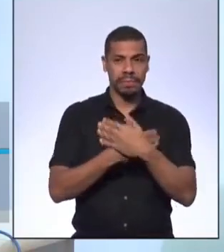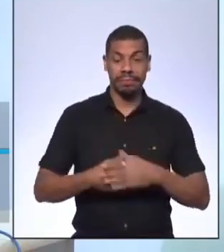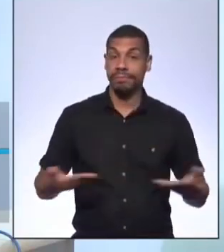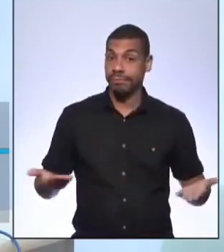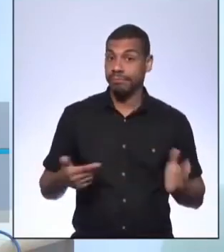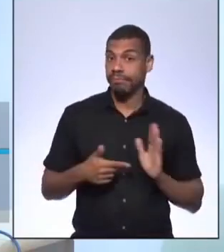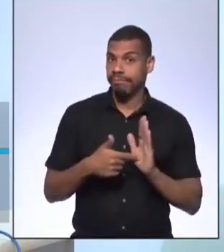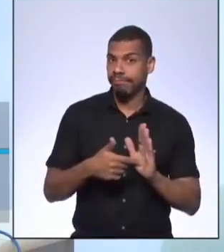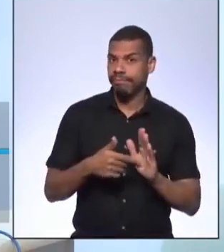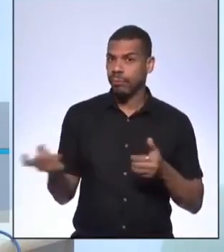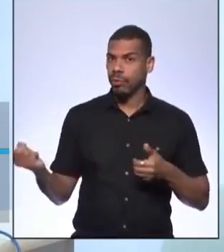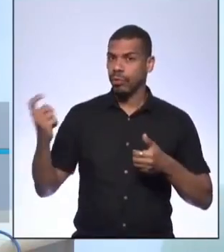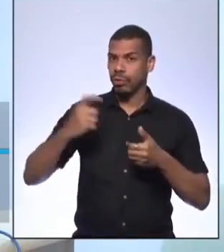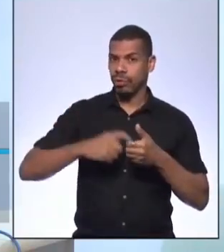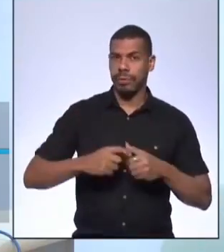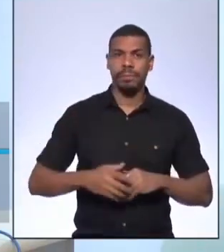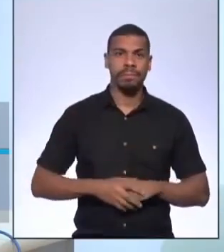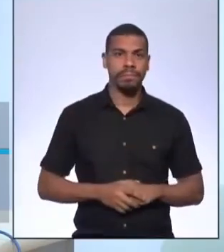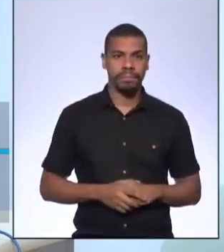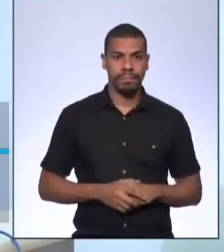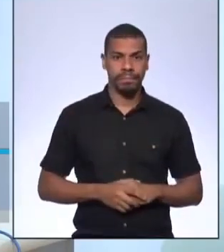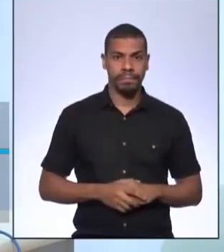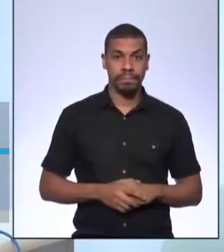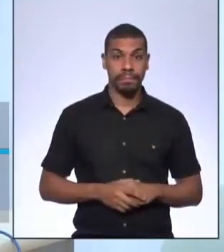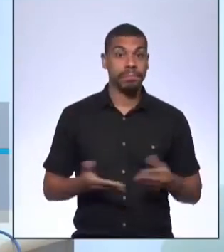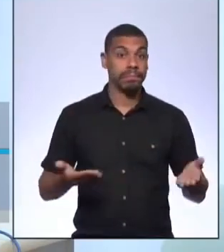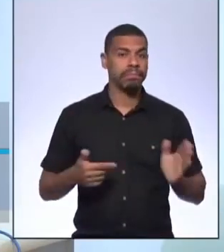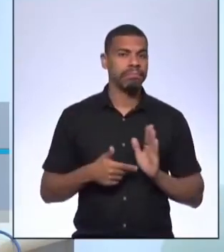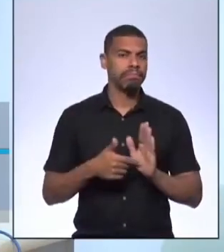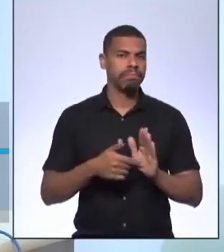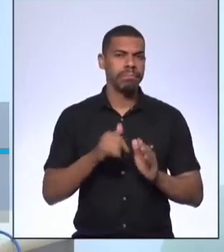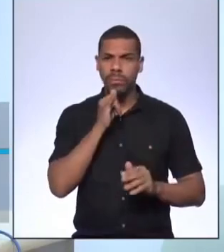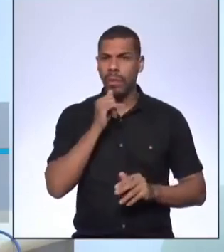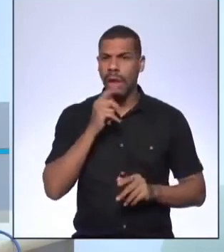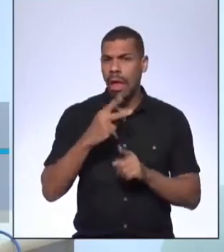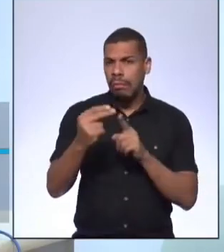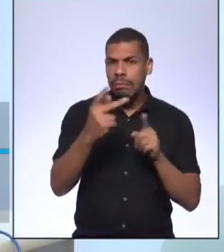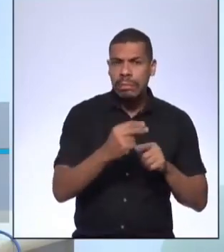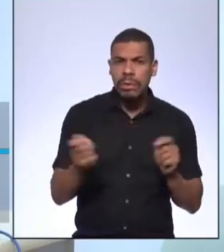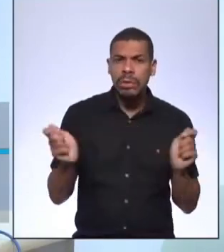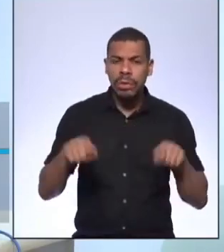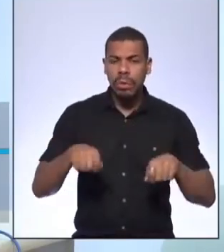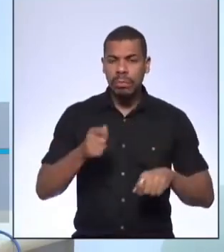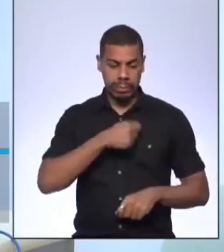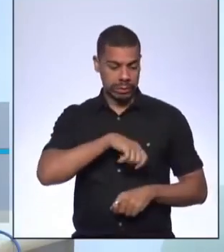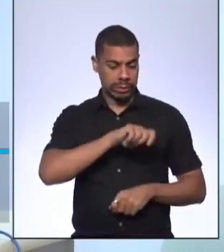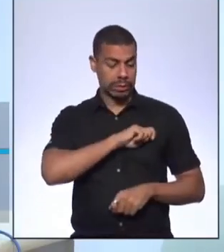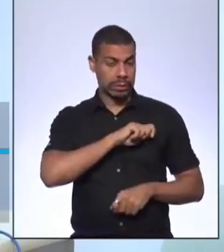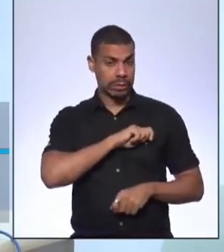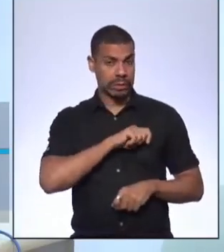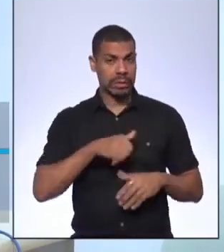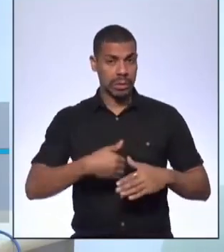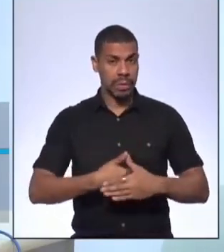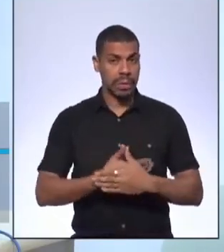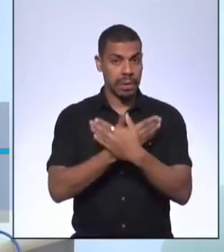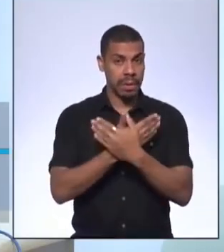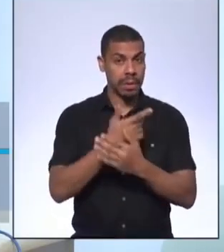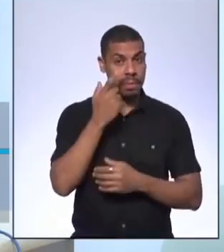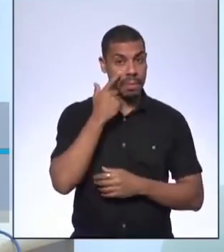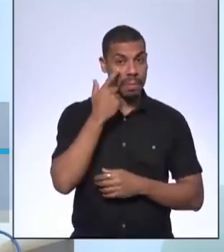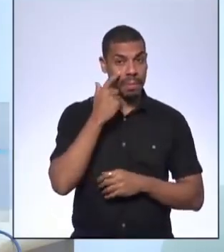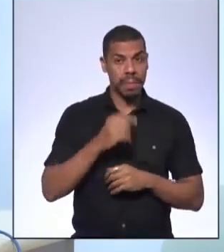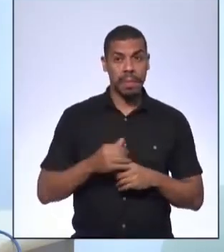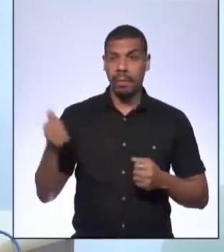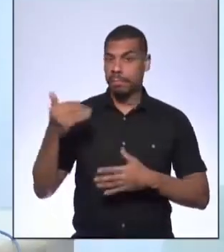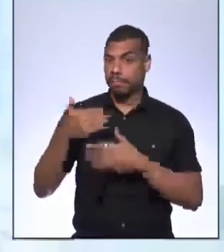gente retomar rapidamente aí essa conquista, né, dos espanhóis lá com os astecas, vamos dar uma olhadinha na